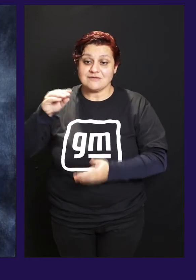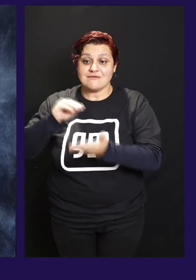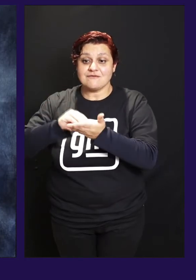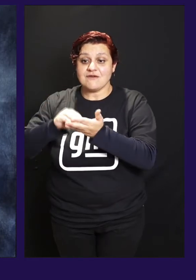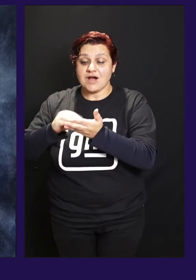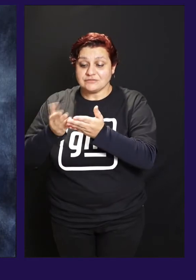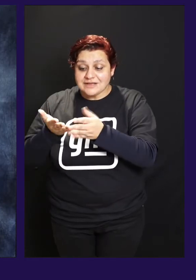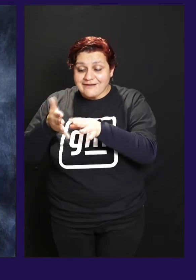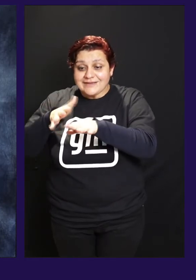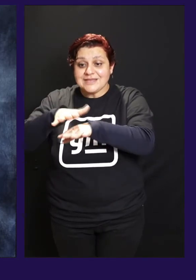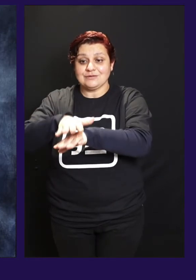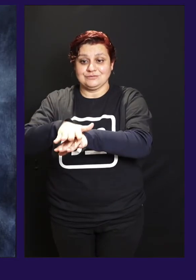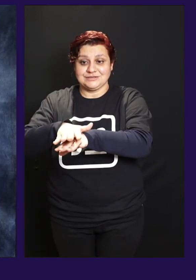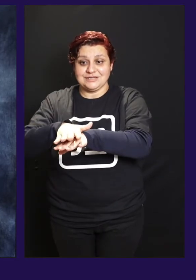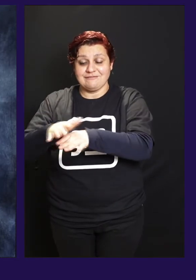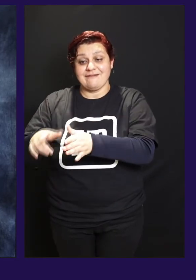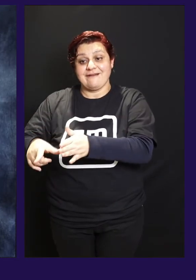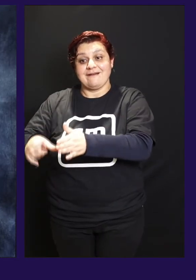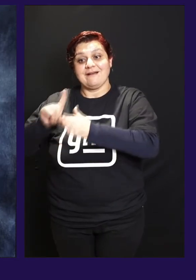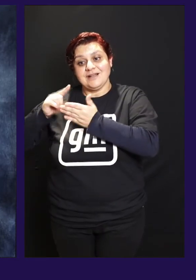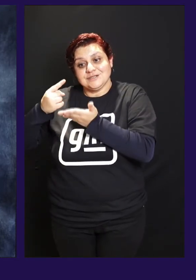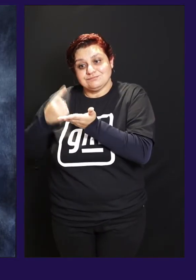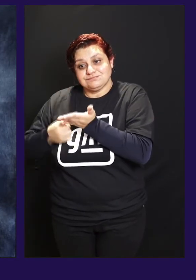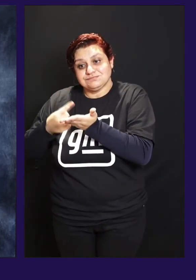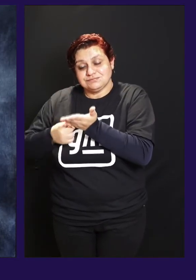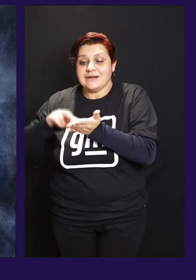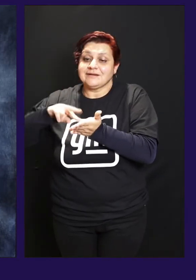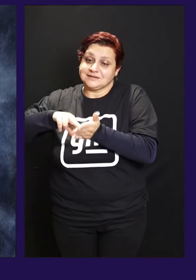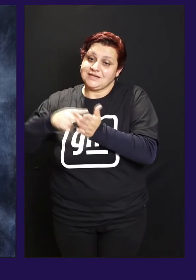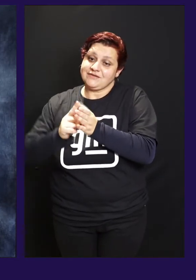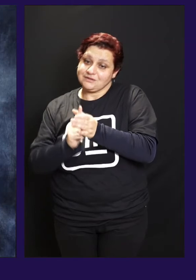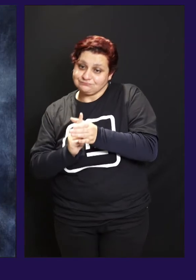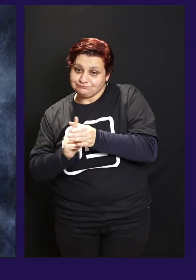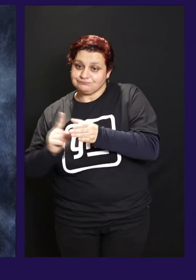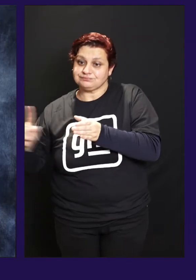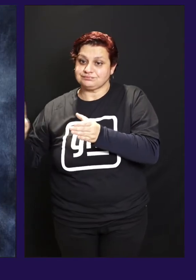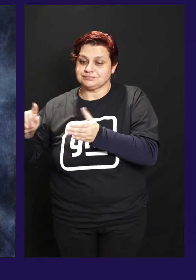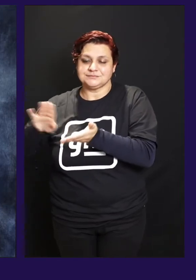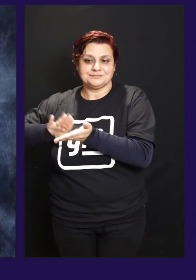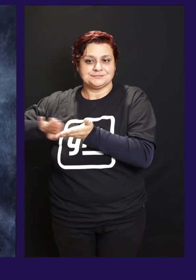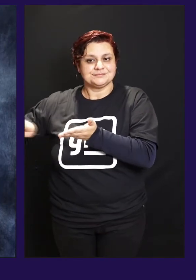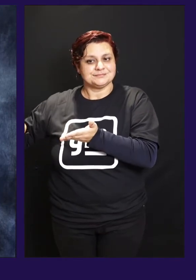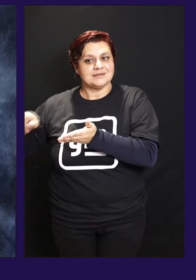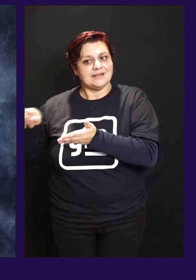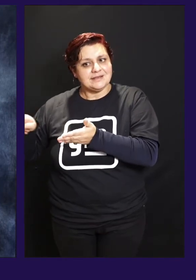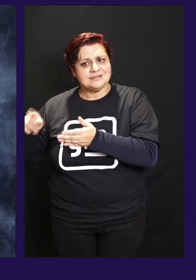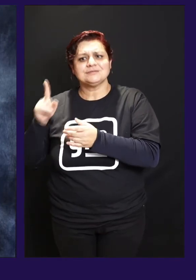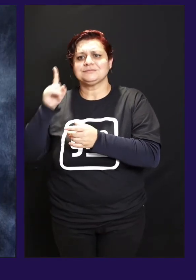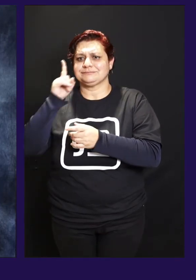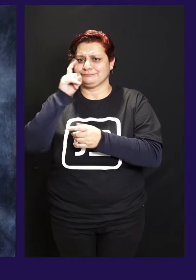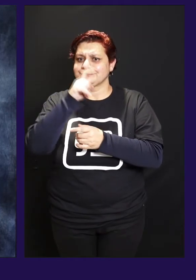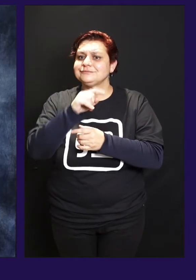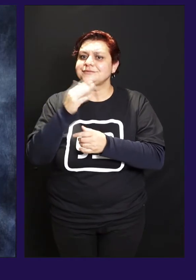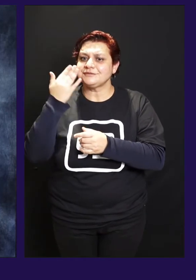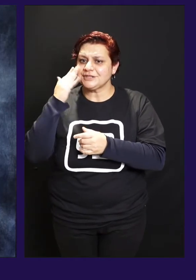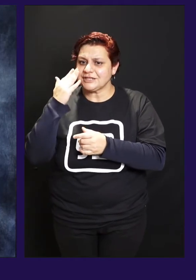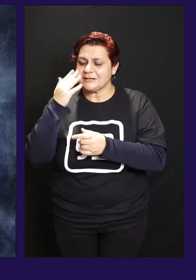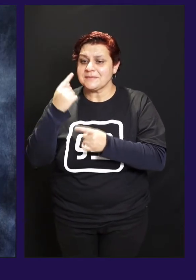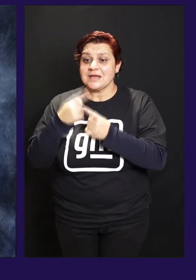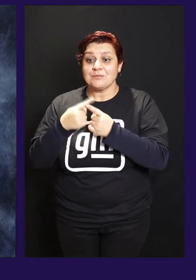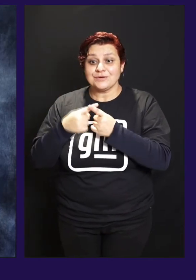a experiência. Para acessar o elevador é uma tela, e, lógico, eu não vejo a tela. Então, eu vim perto e eu descobri que tem um botão